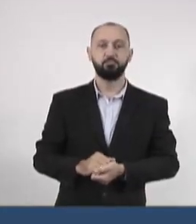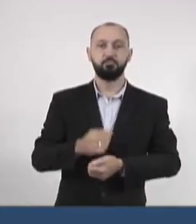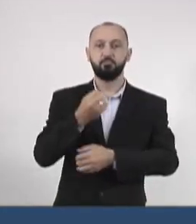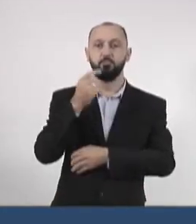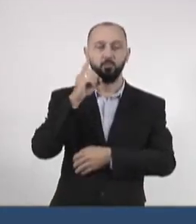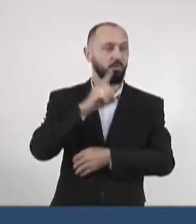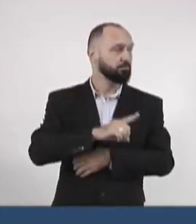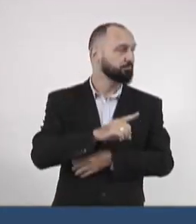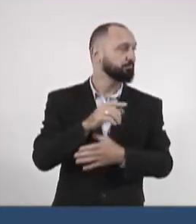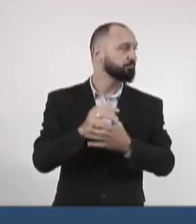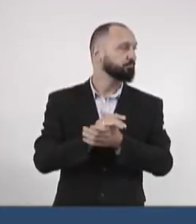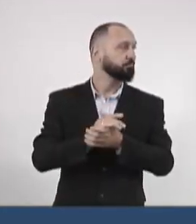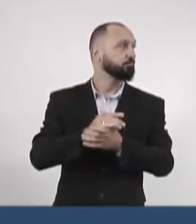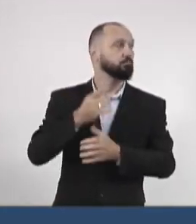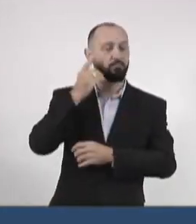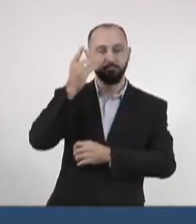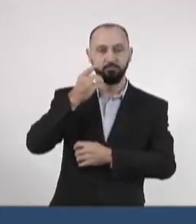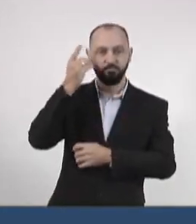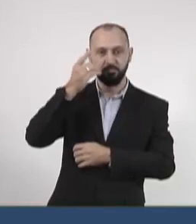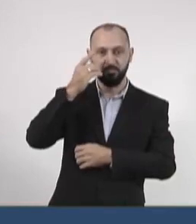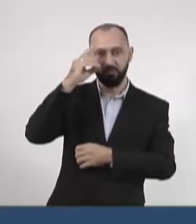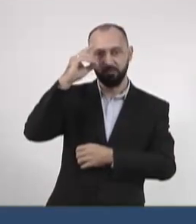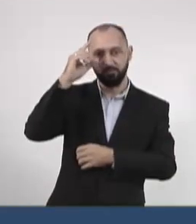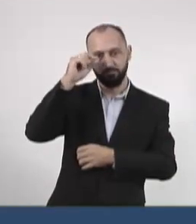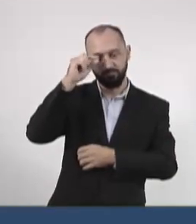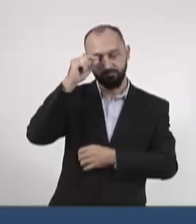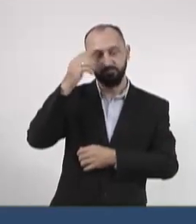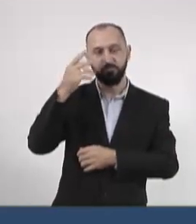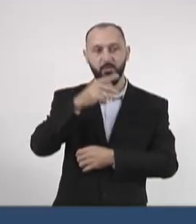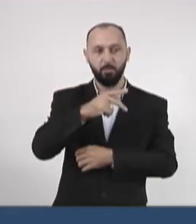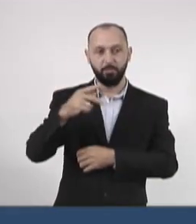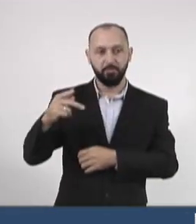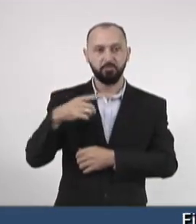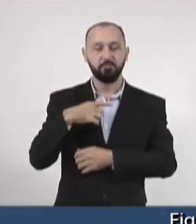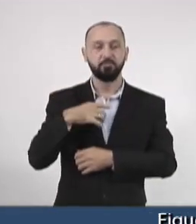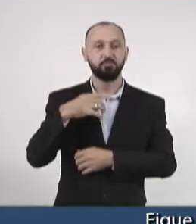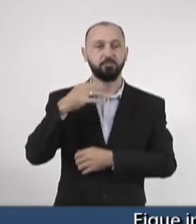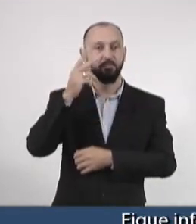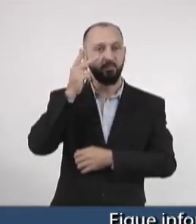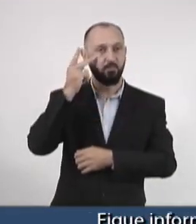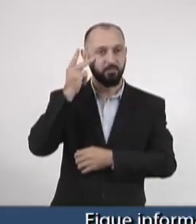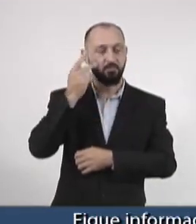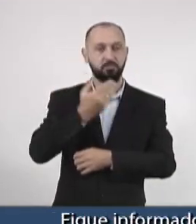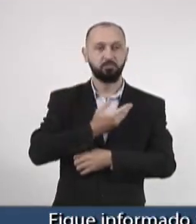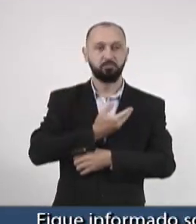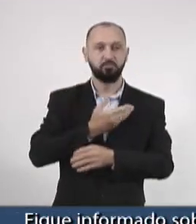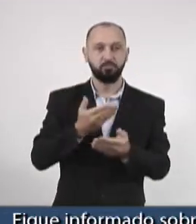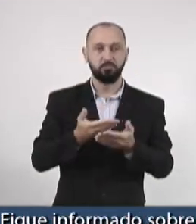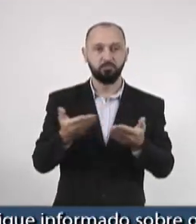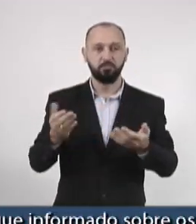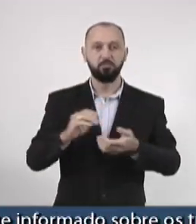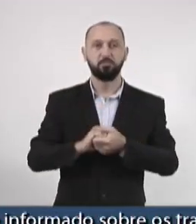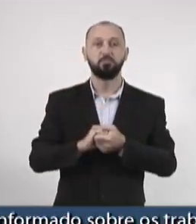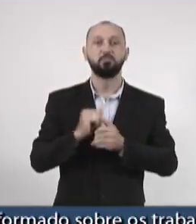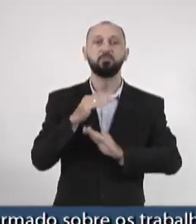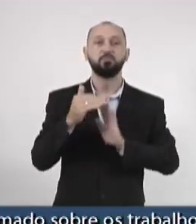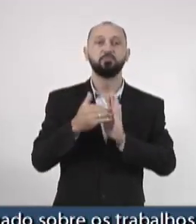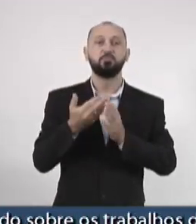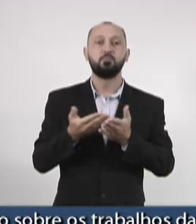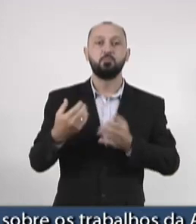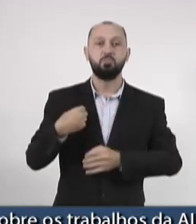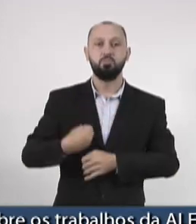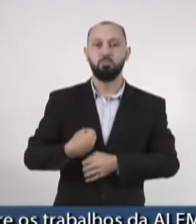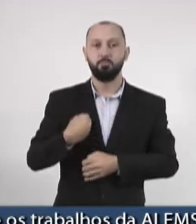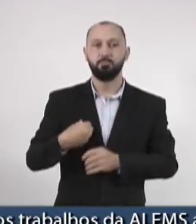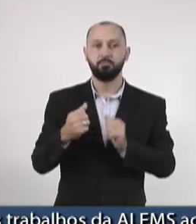Bom dia, deputado Gerson, presidente desta casa, deputado Pedro Kemp, demais colegas, a todos os senhores